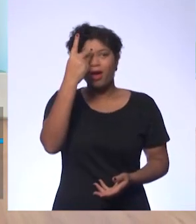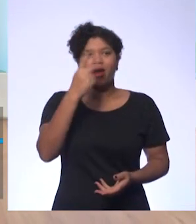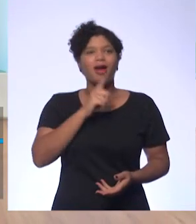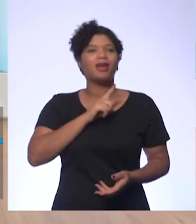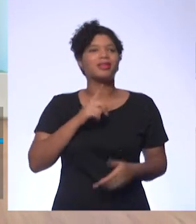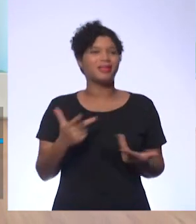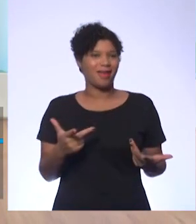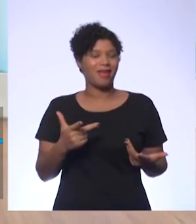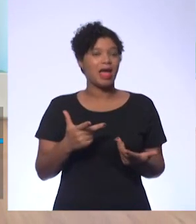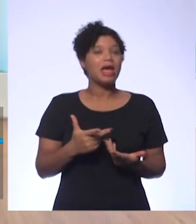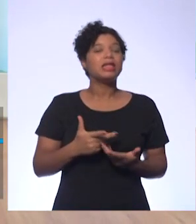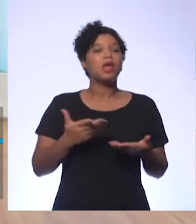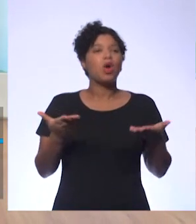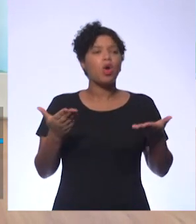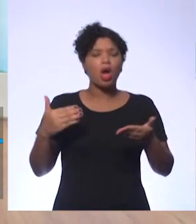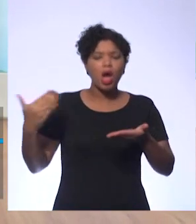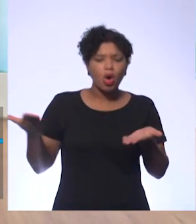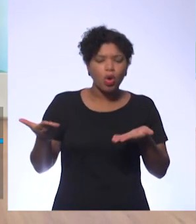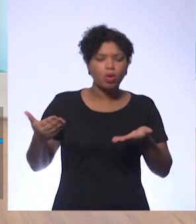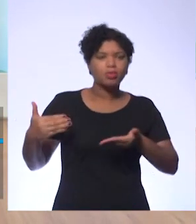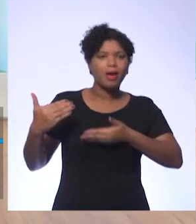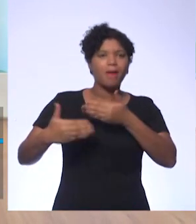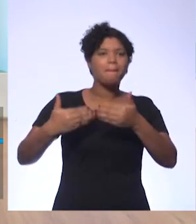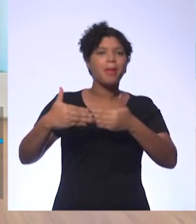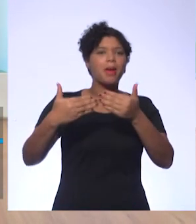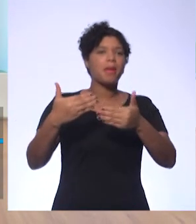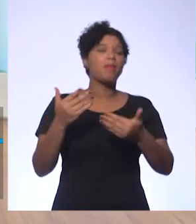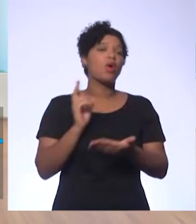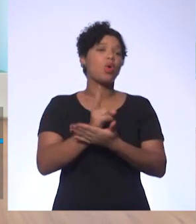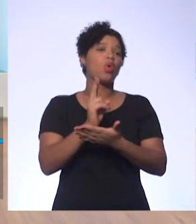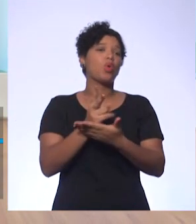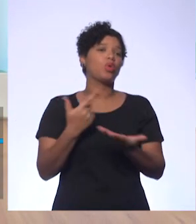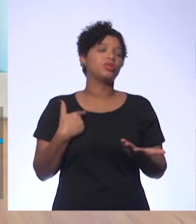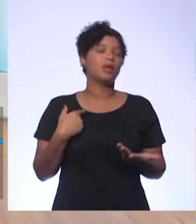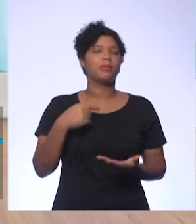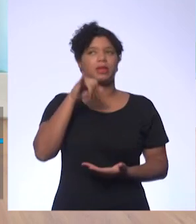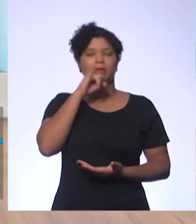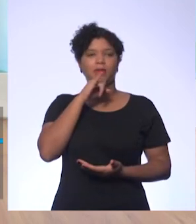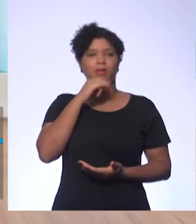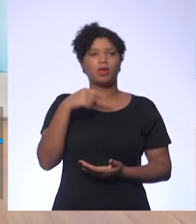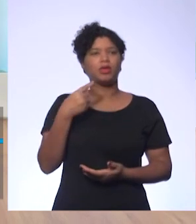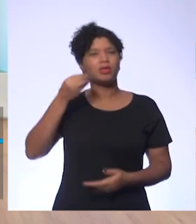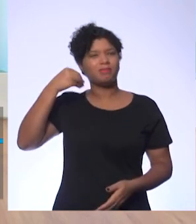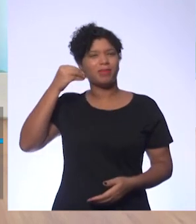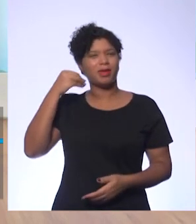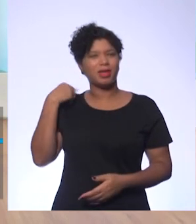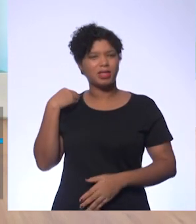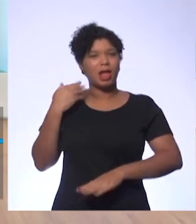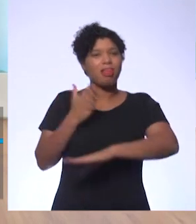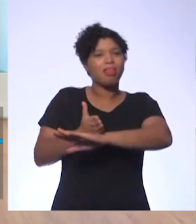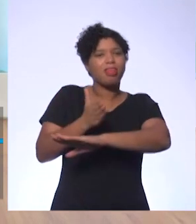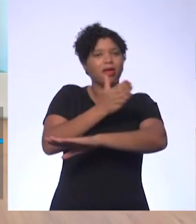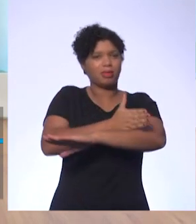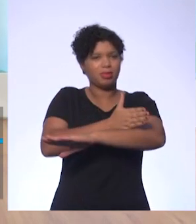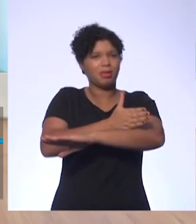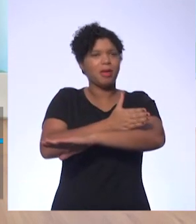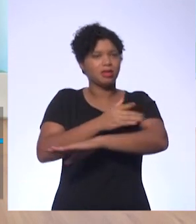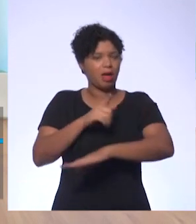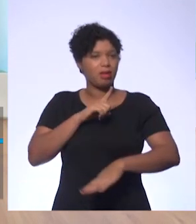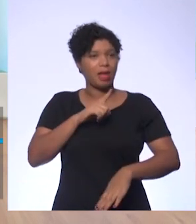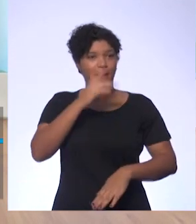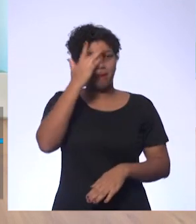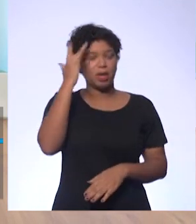essa mentalidade fosse modificada, né, nós tivemos a experiência da Idade Média, né, em que tinha o